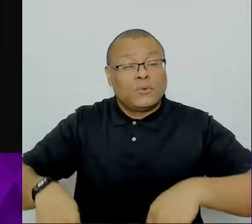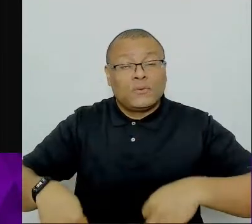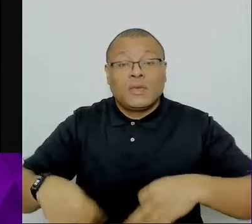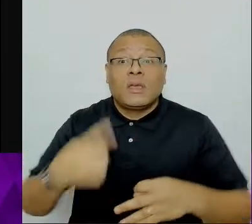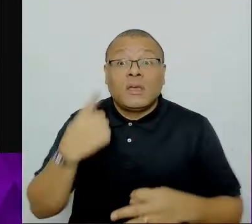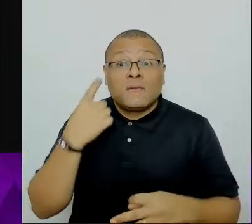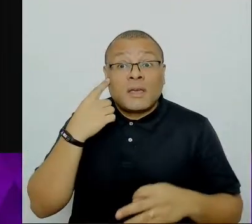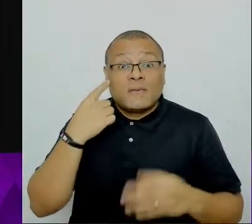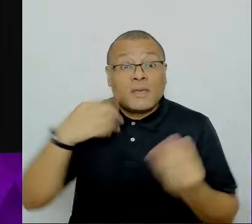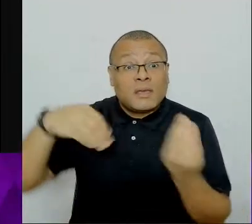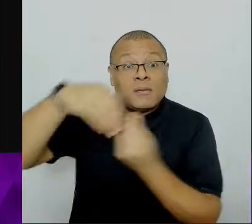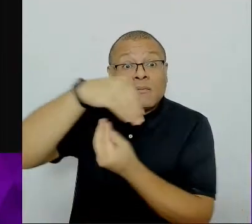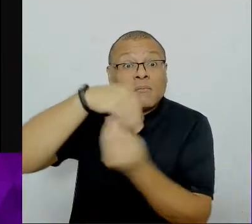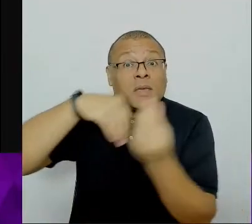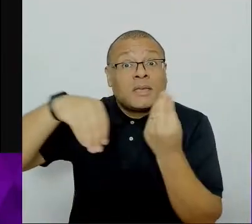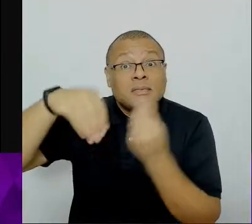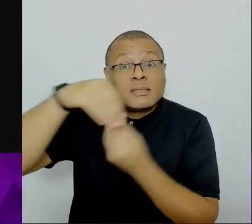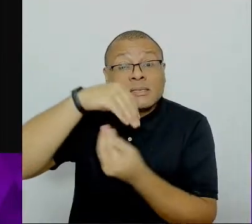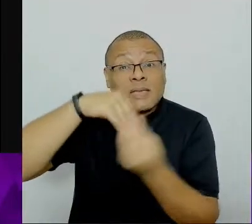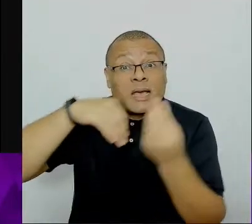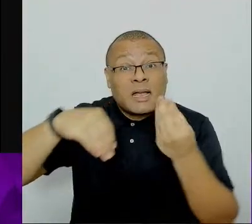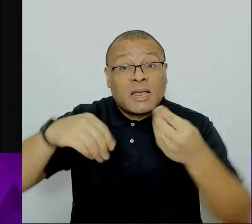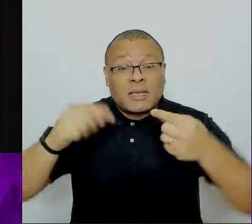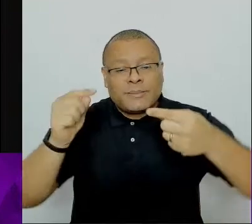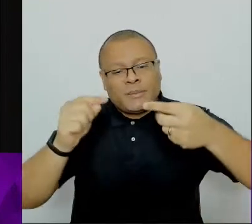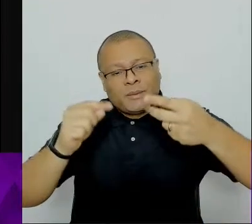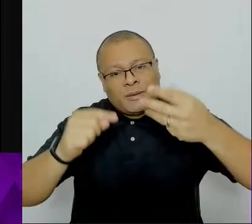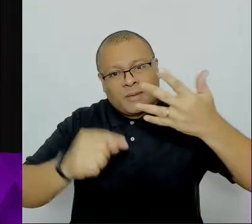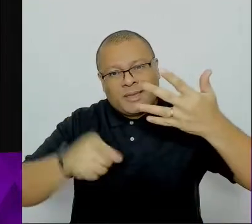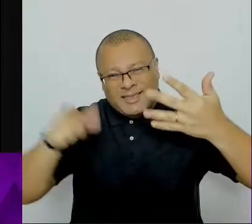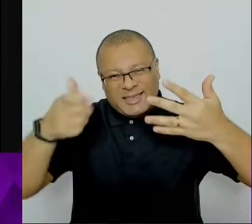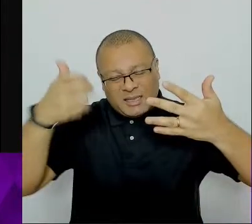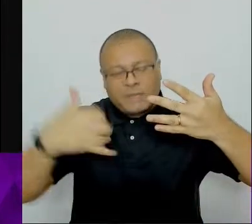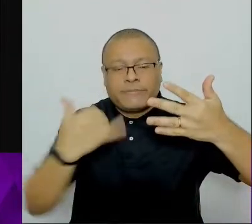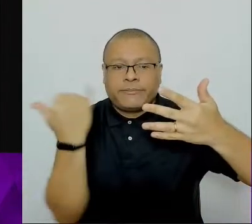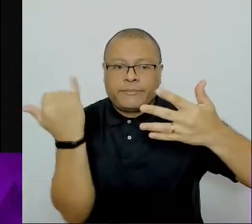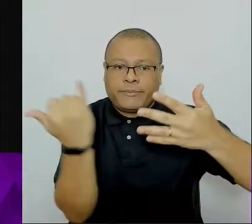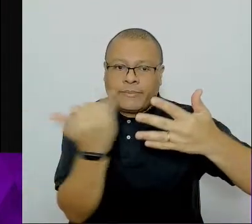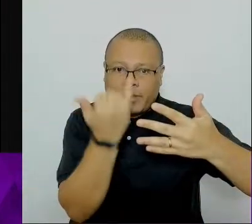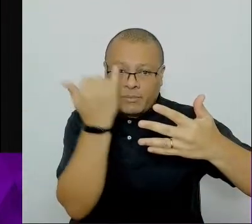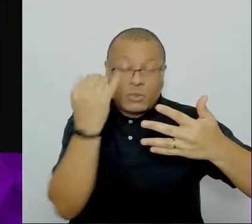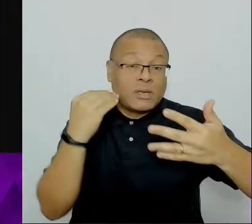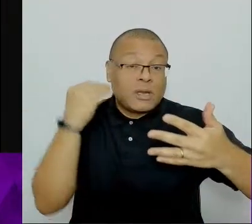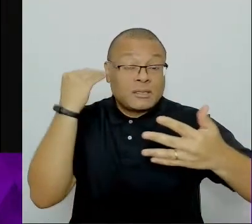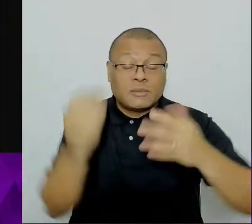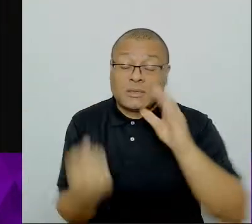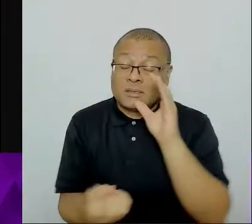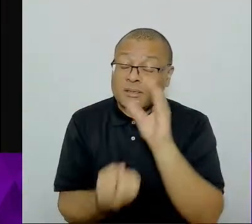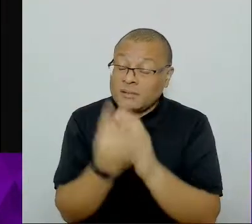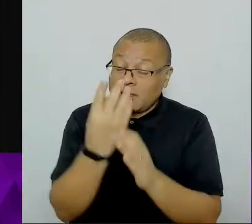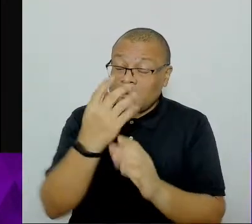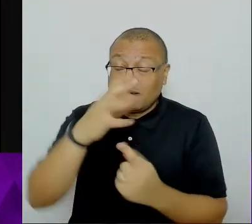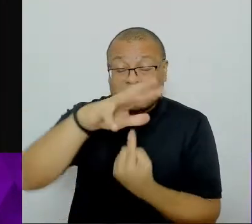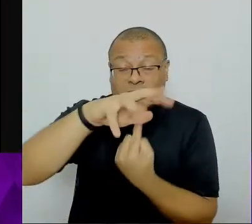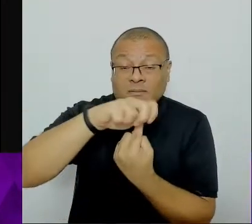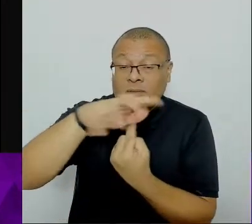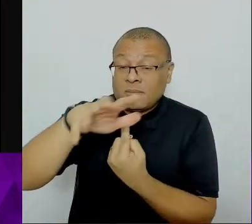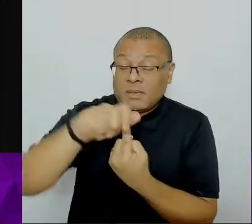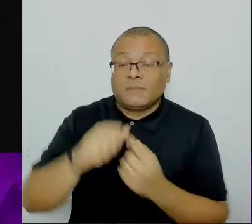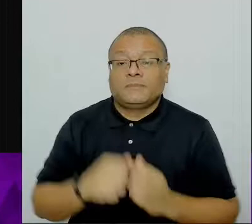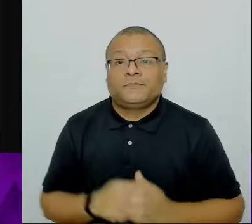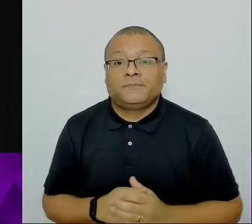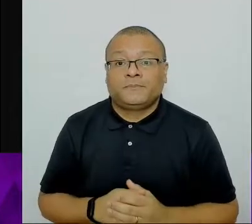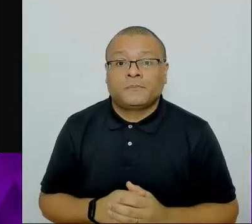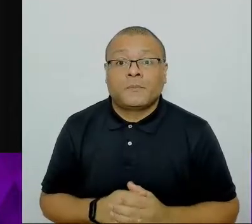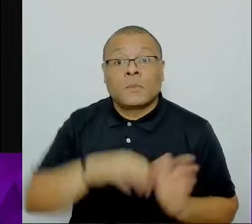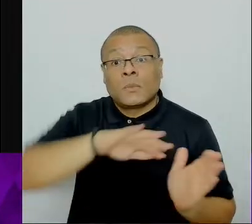mesclar tudo isso e ver como esses pontos que eu trouxe são super importantes para a experiência de desenvolvimento da construção de API. E sobre o que é